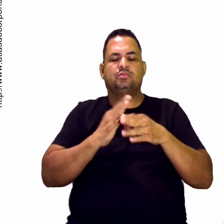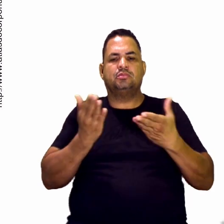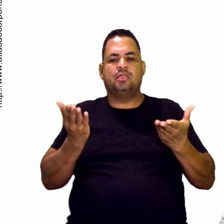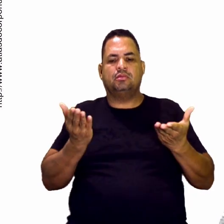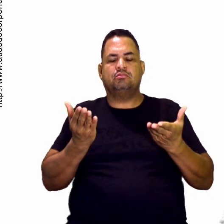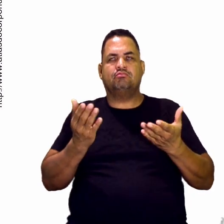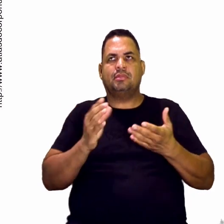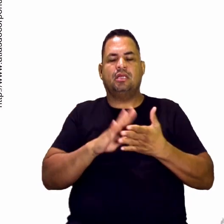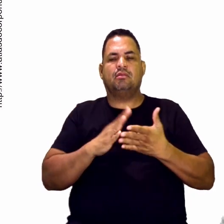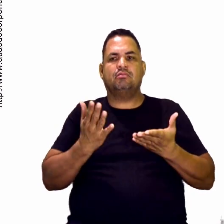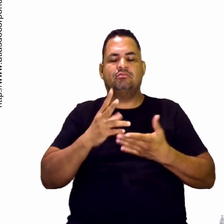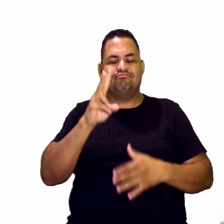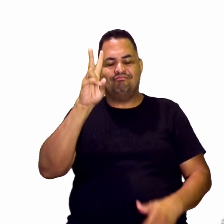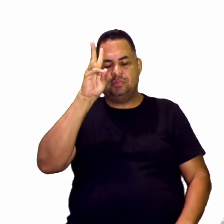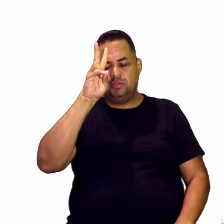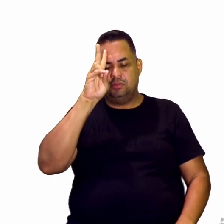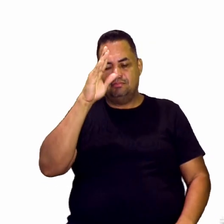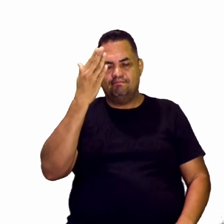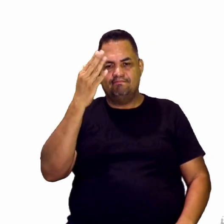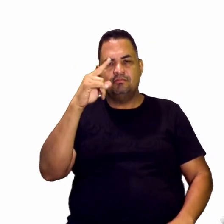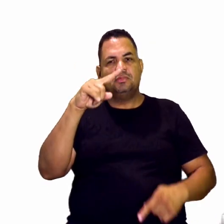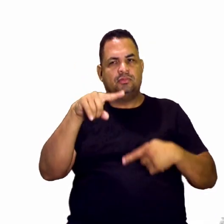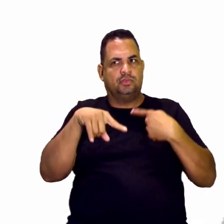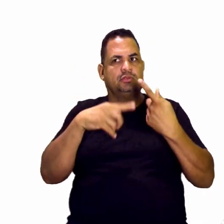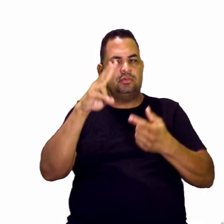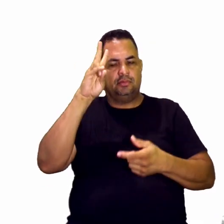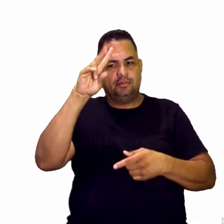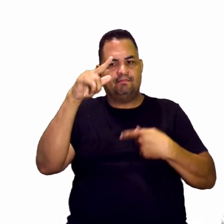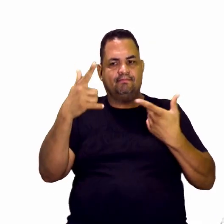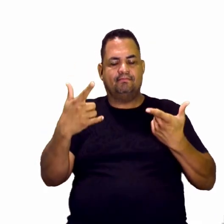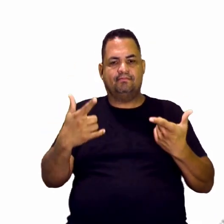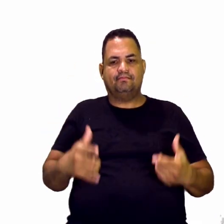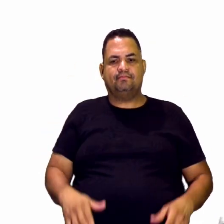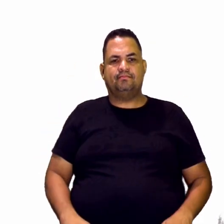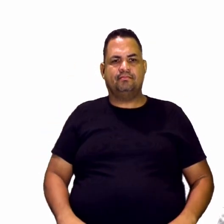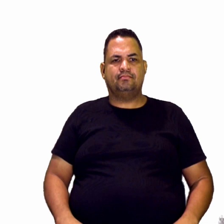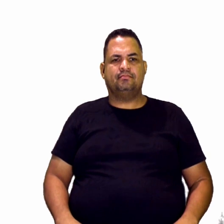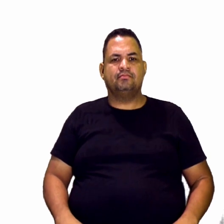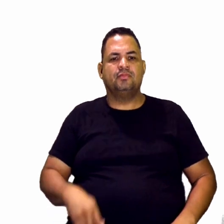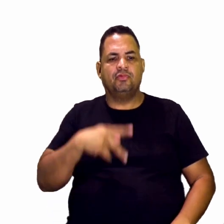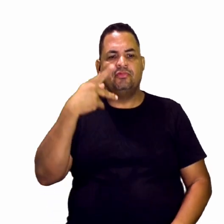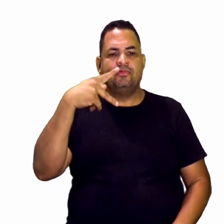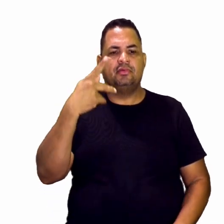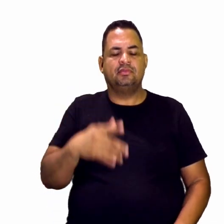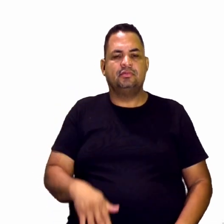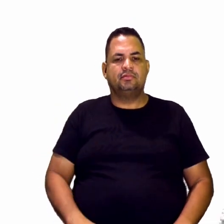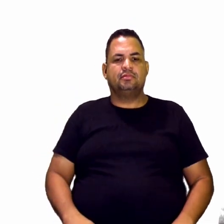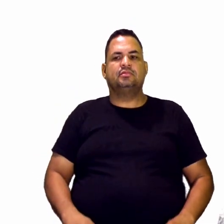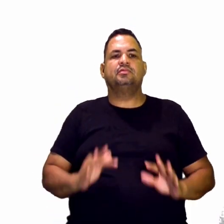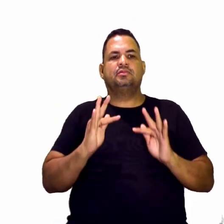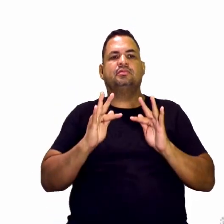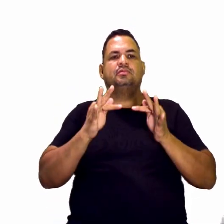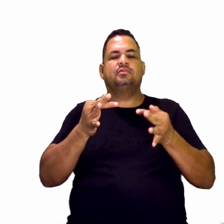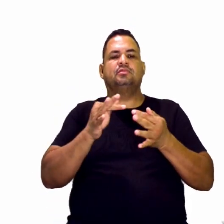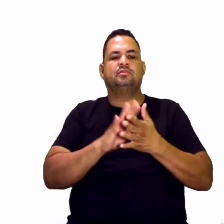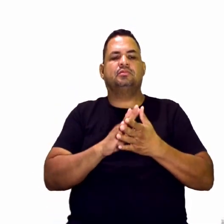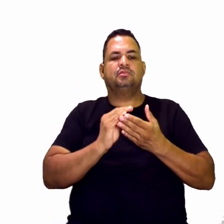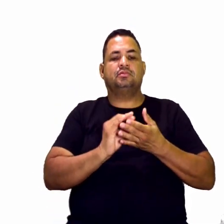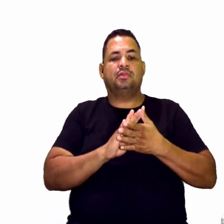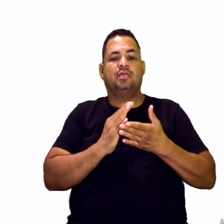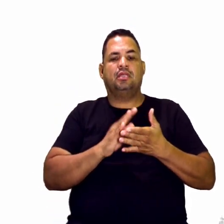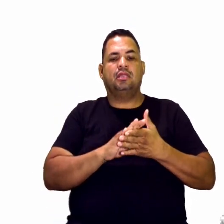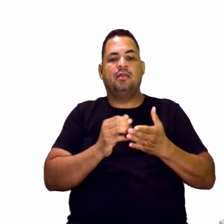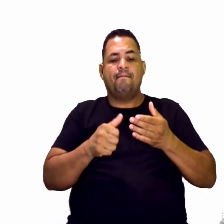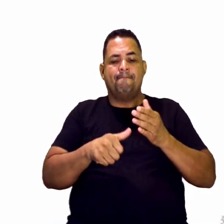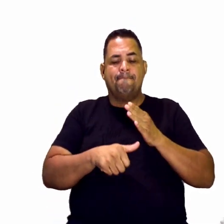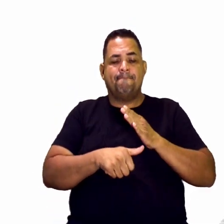no momento, eu não estou me lembrando, tá? Mas eu vou lembrar isso aqui para vocês e vou falar. Só para finalizar aqui, né? Elas aumentam a adesão